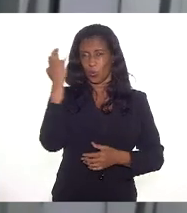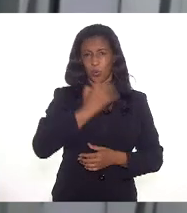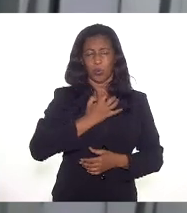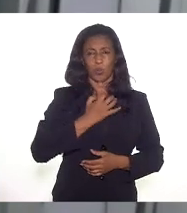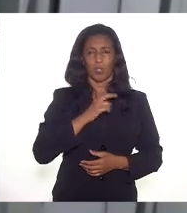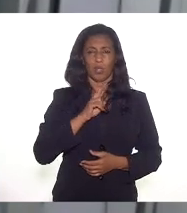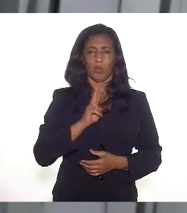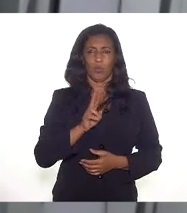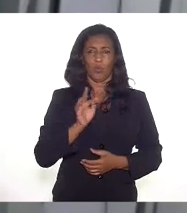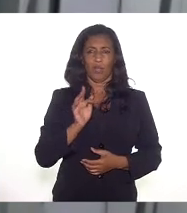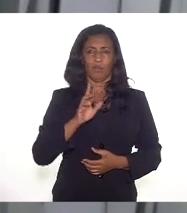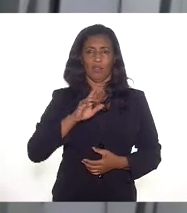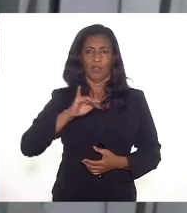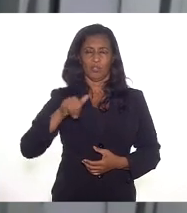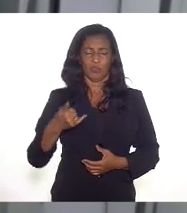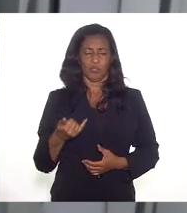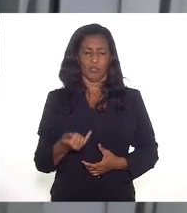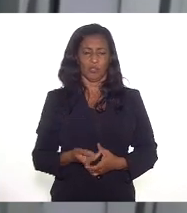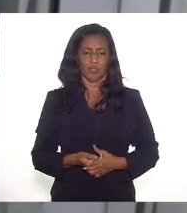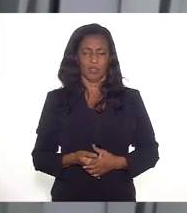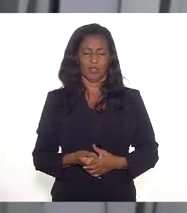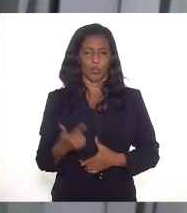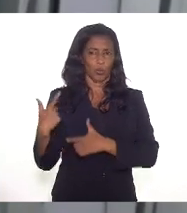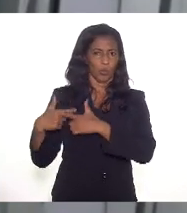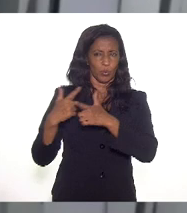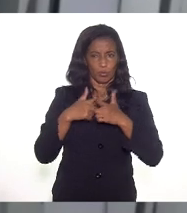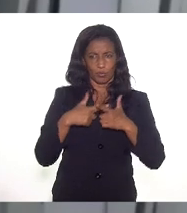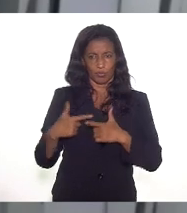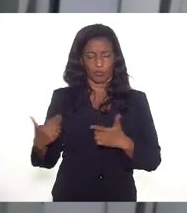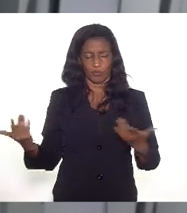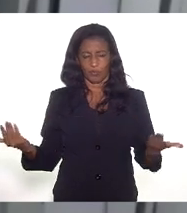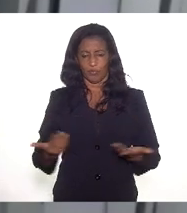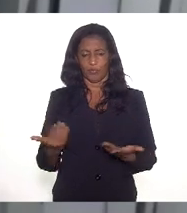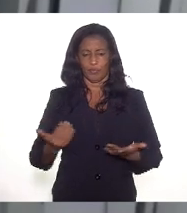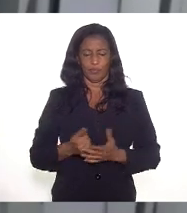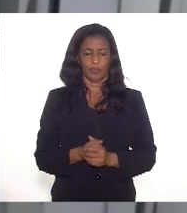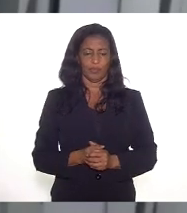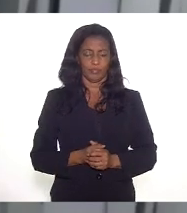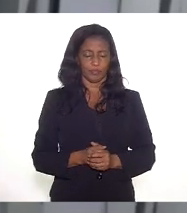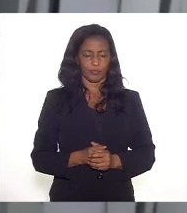da UFRJ na situação atual.